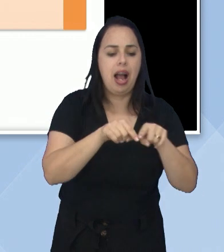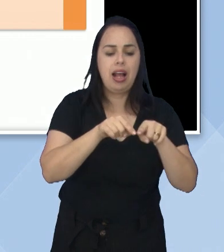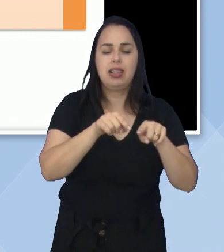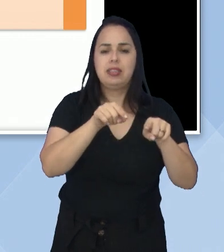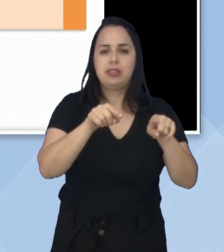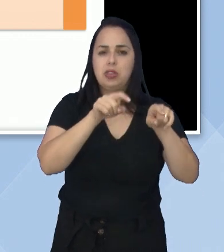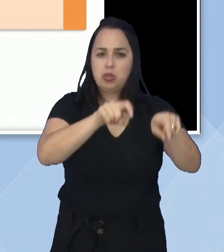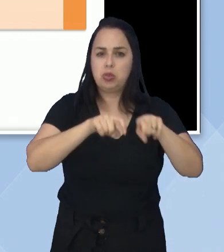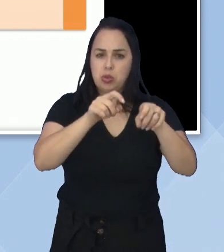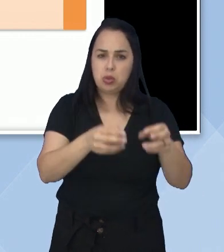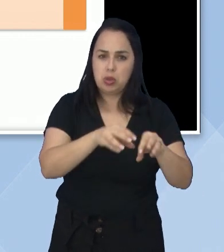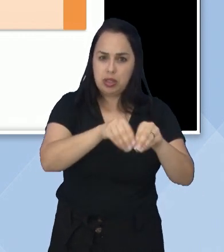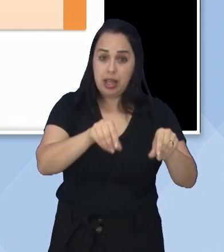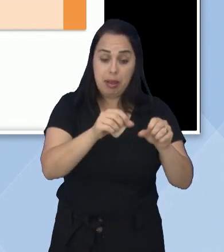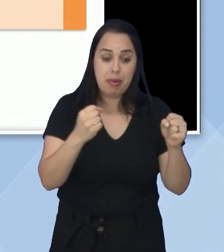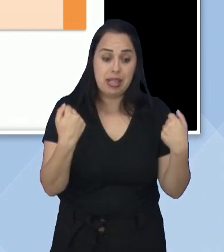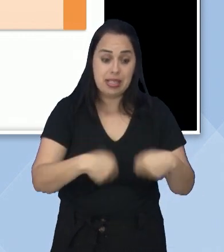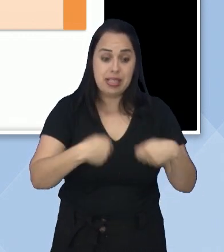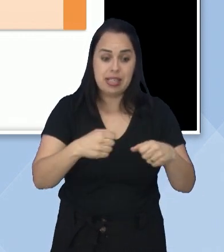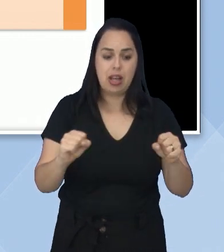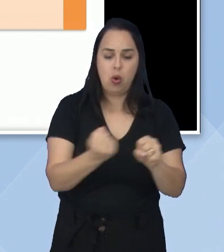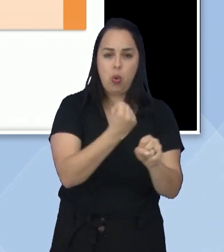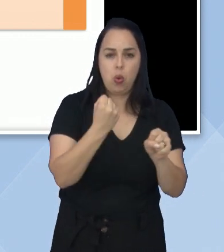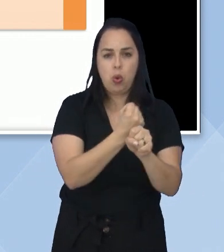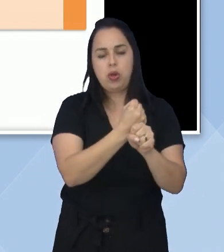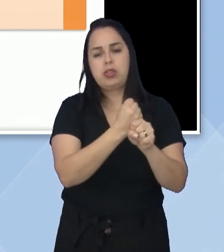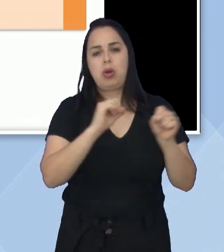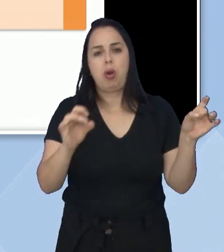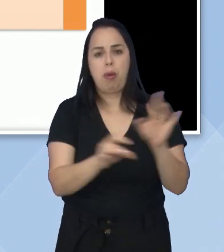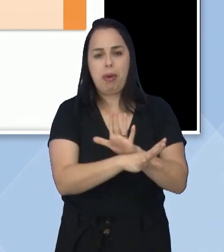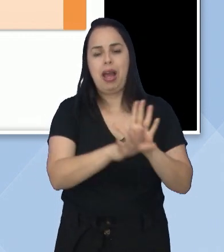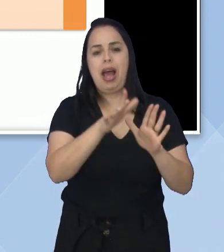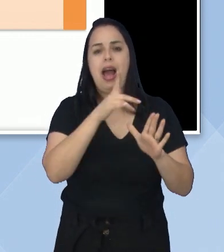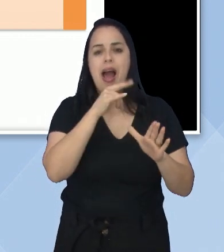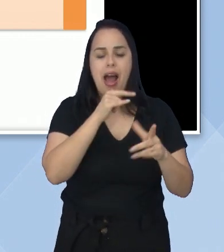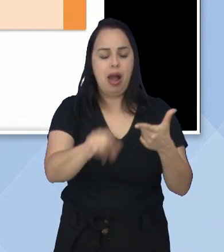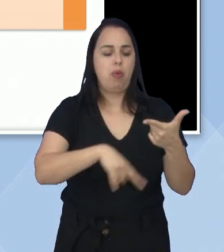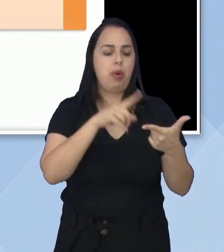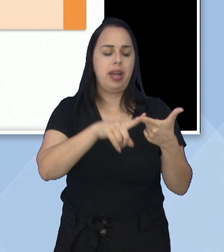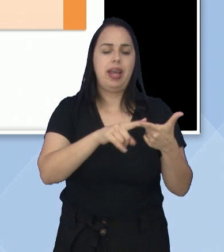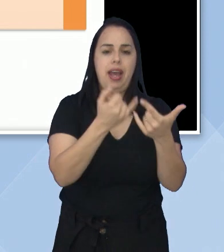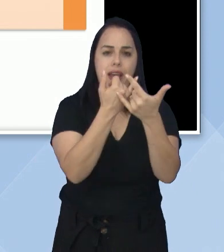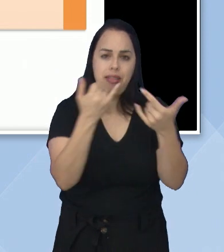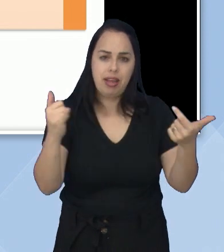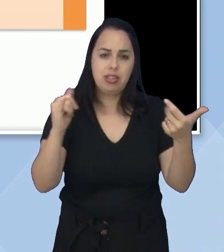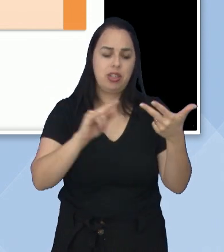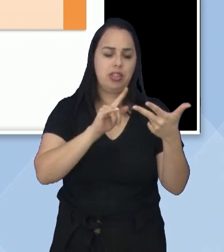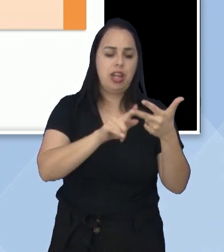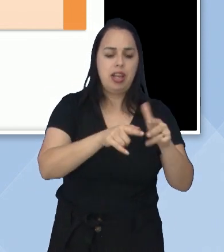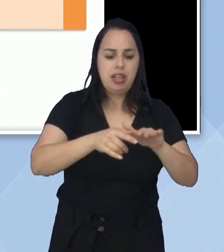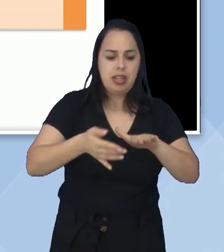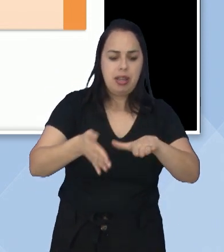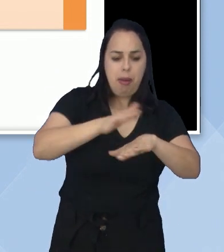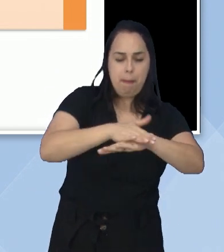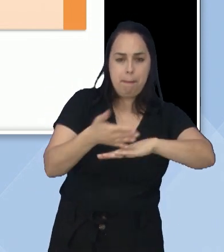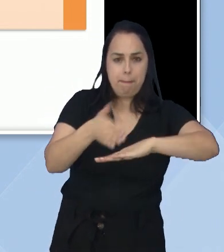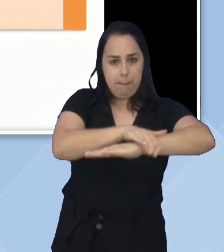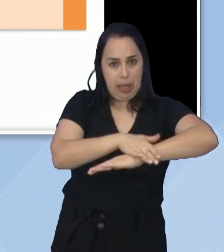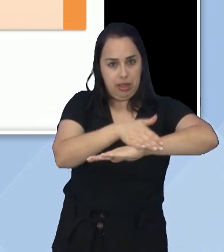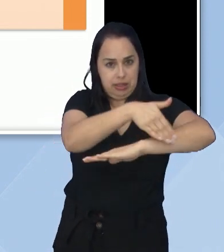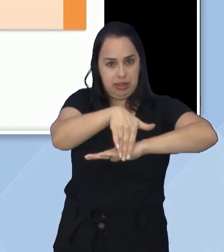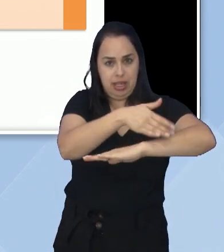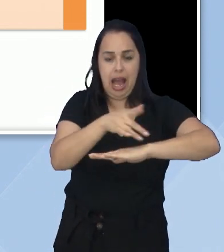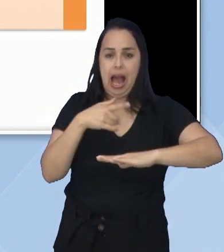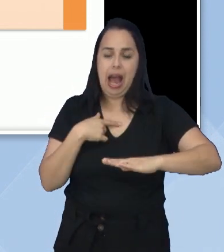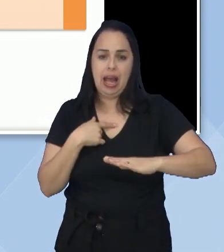obra ele tem que fazer a obra completa então a água energia drenagem né aí a pavimentação há uma dúvida não mas